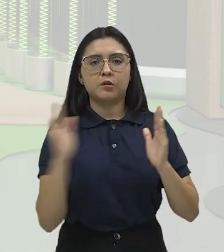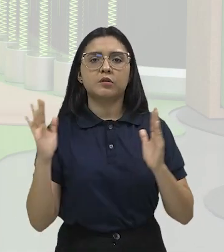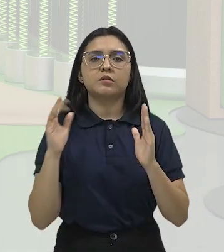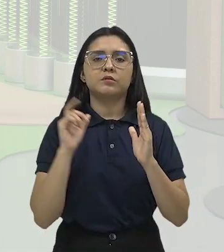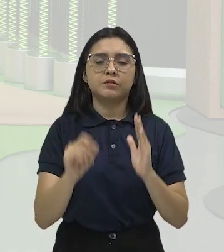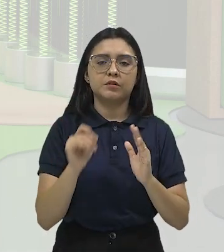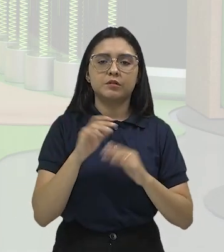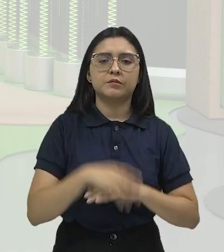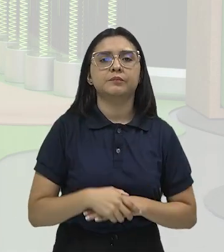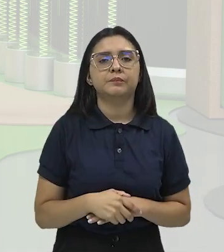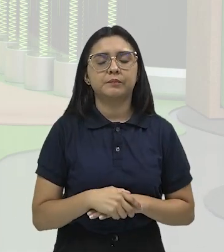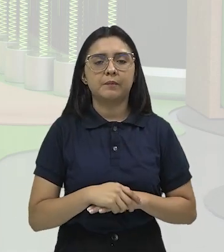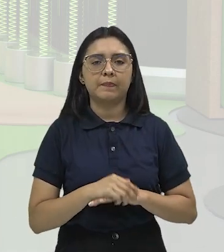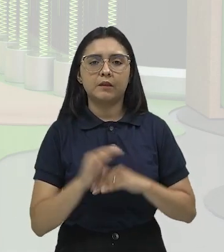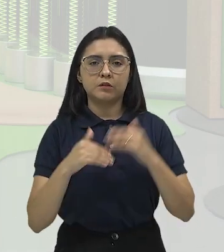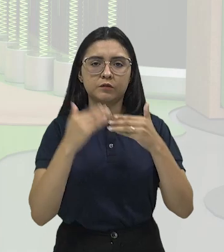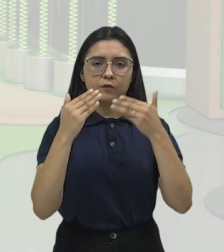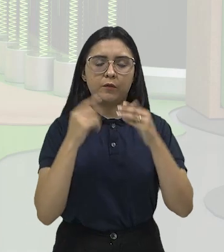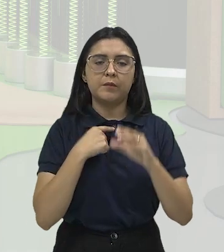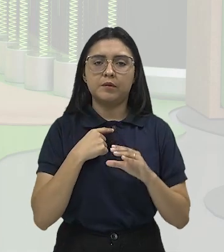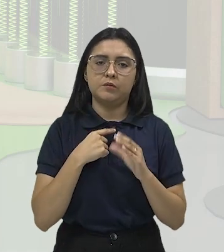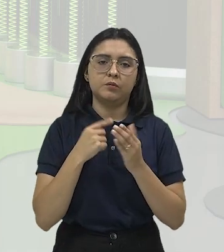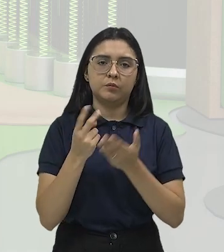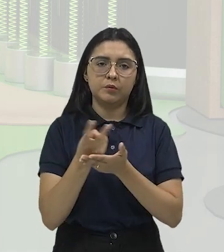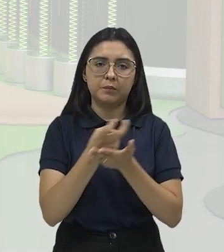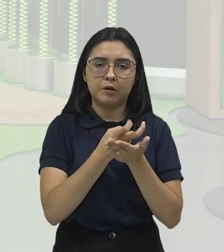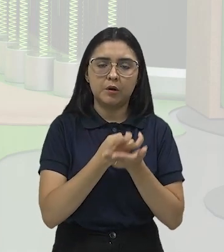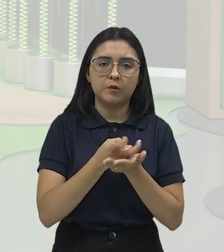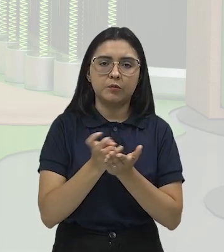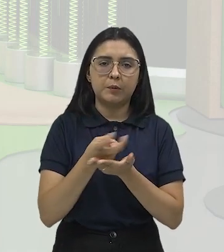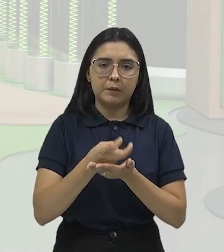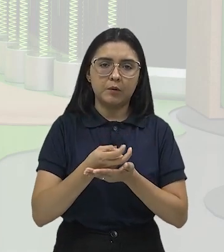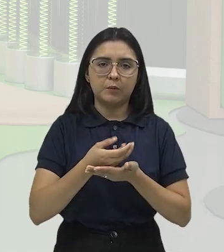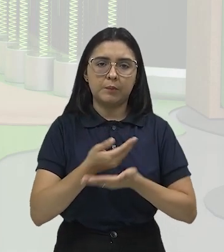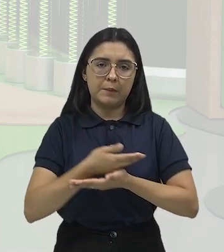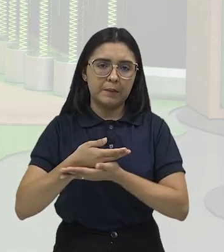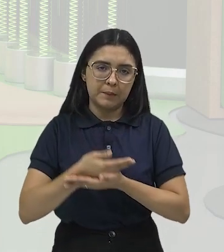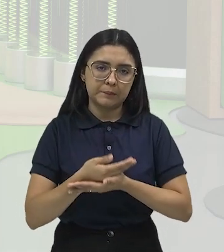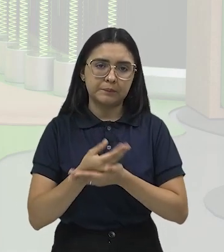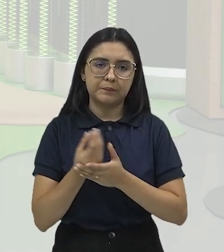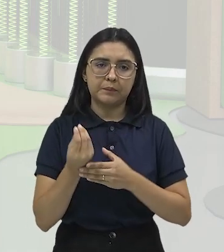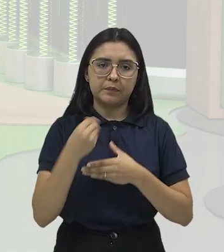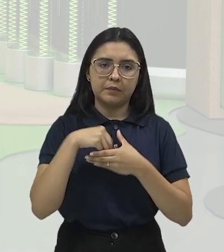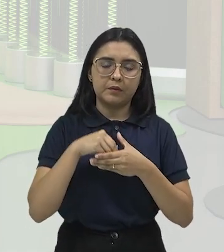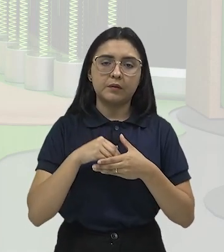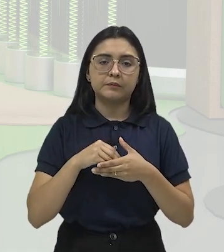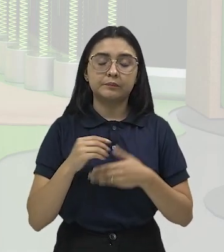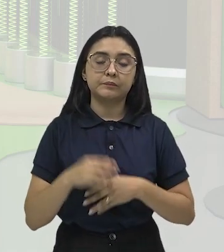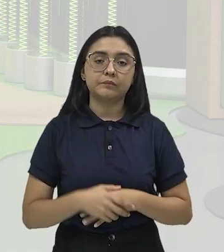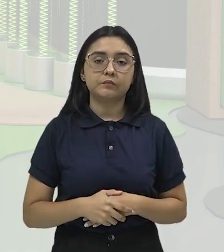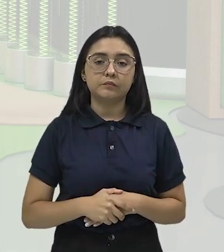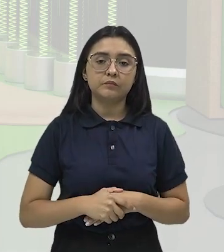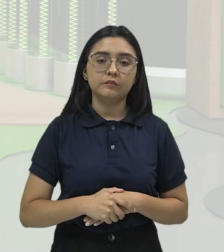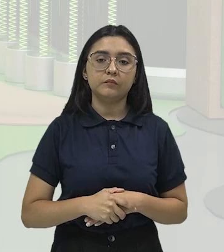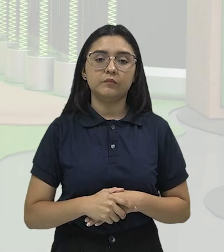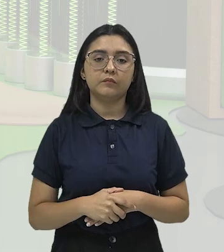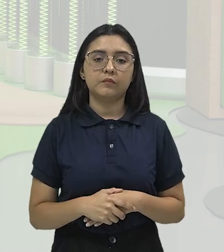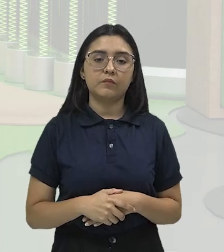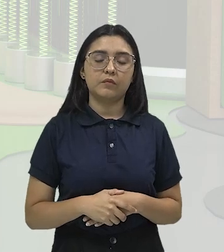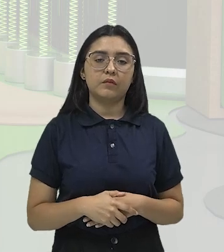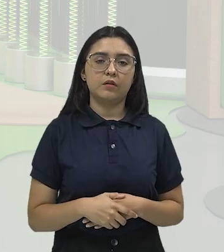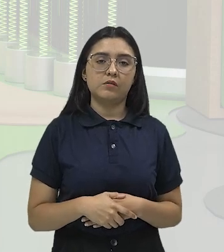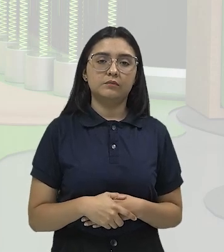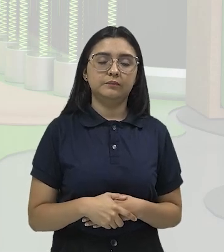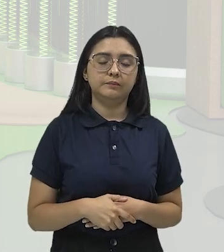de formação desse embrião, tá? Esse embrião vai ali ter muitas células, né? Vai gerar ali um novo